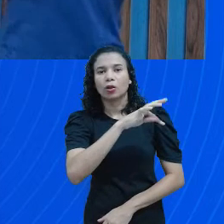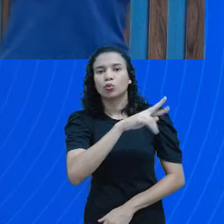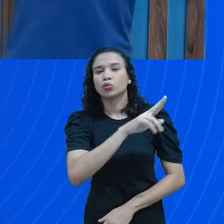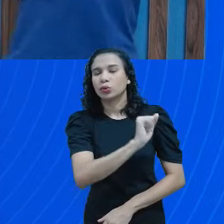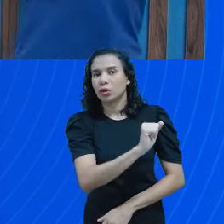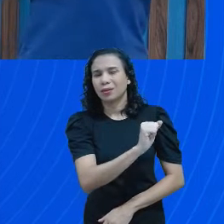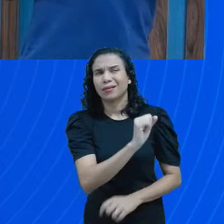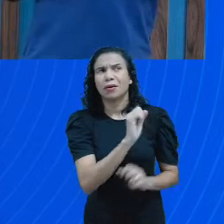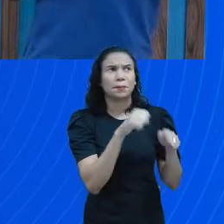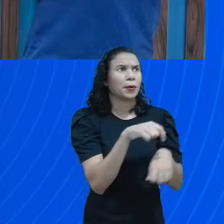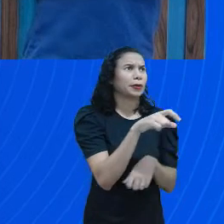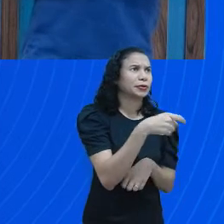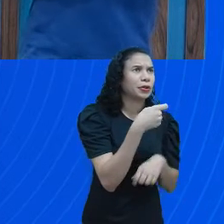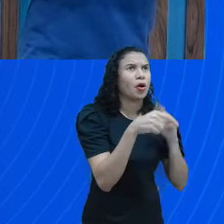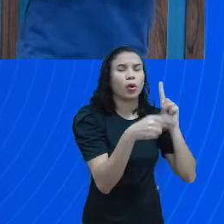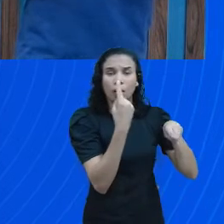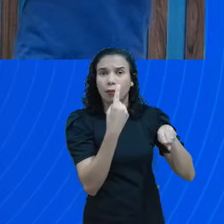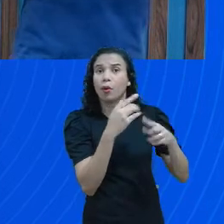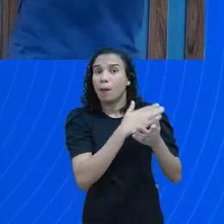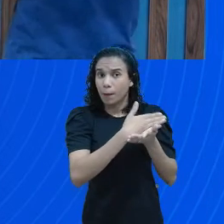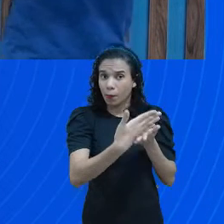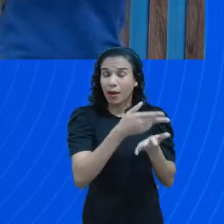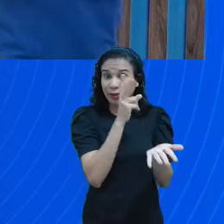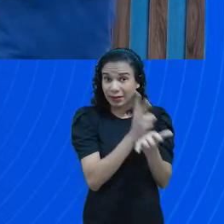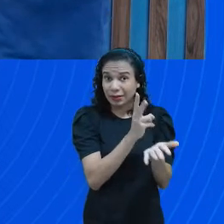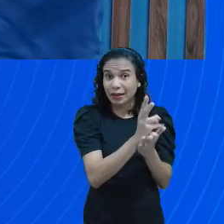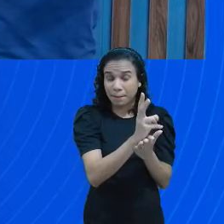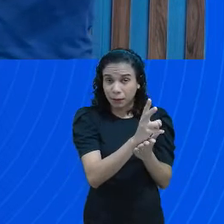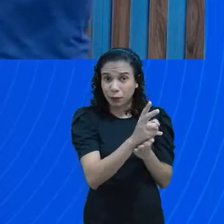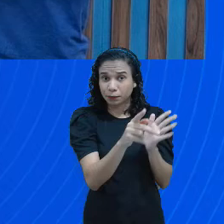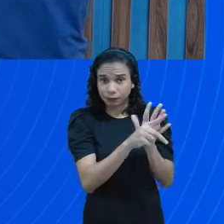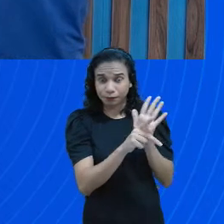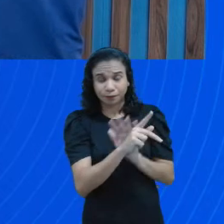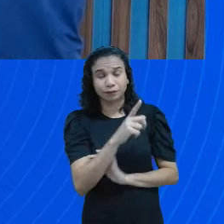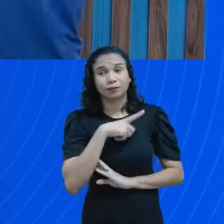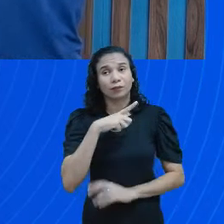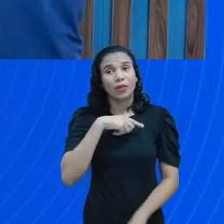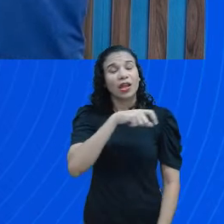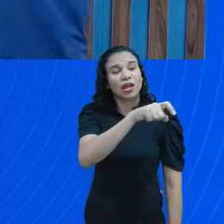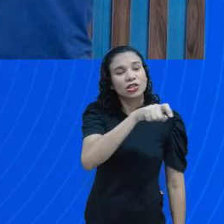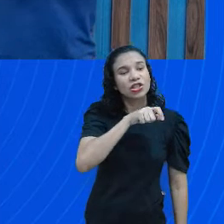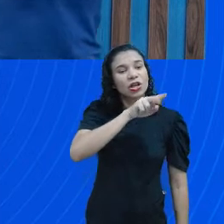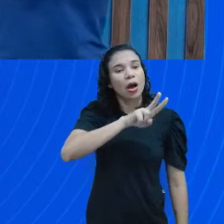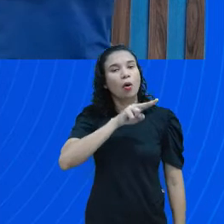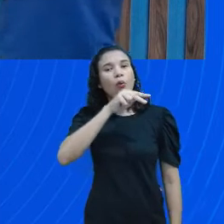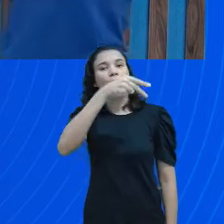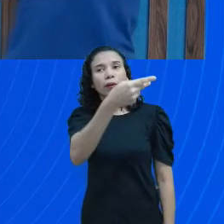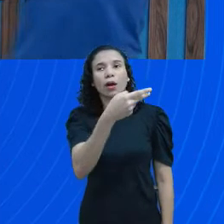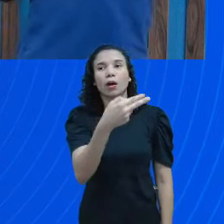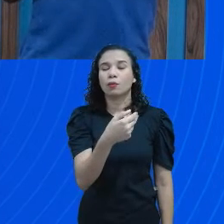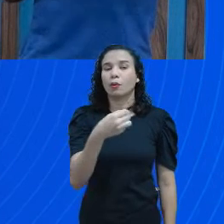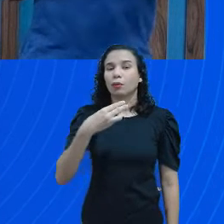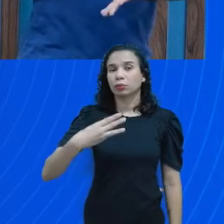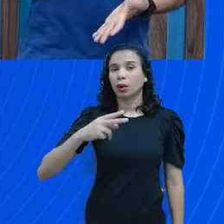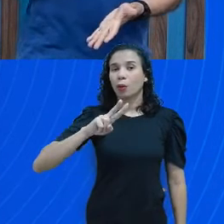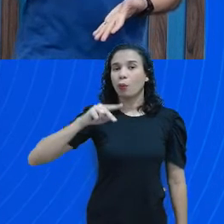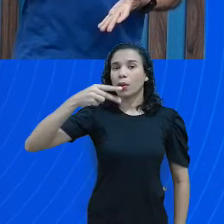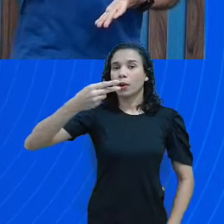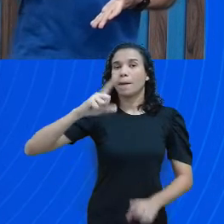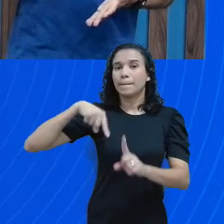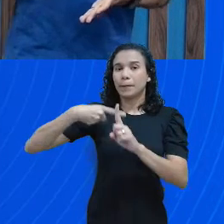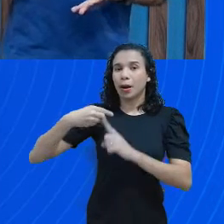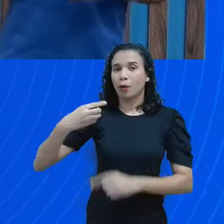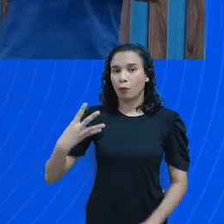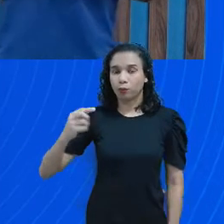não, começa com a hipotenusa. Então, é x ao quadrado é igual a 3 ao quadrado mais 4 ao quadrado.